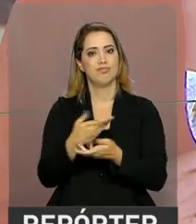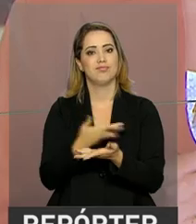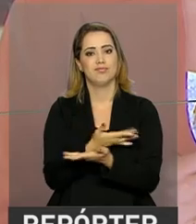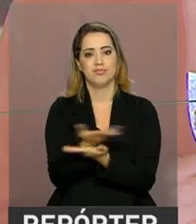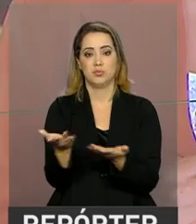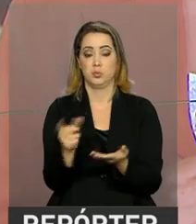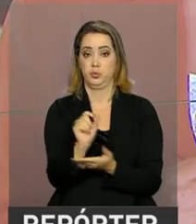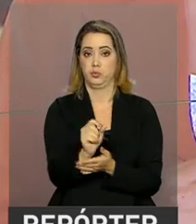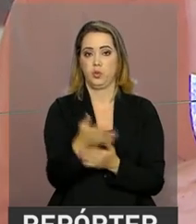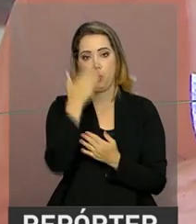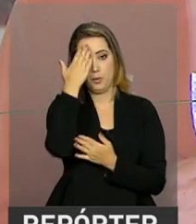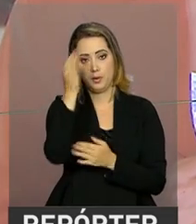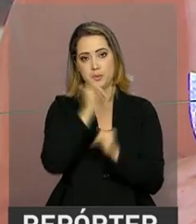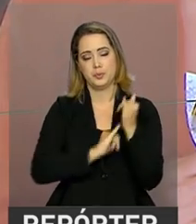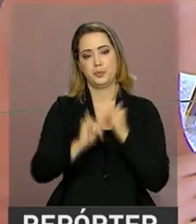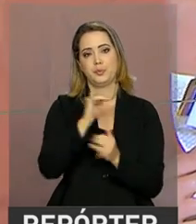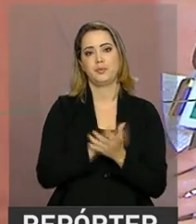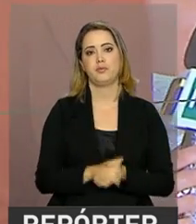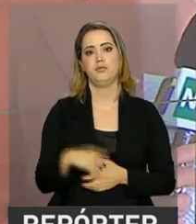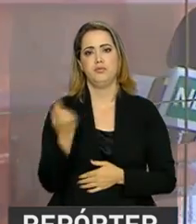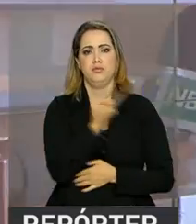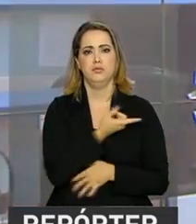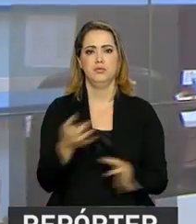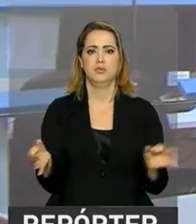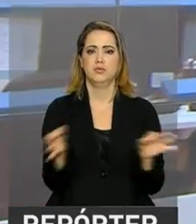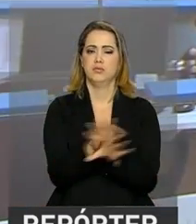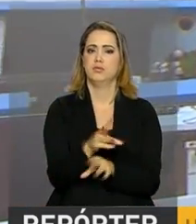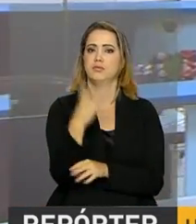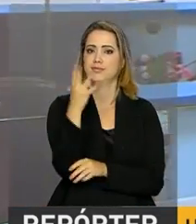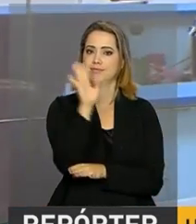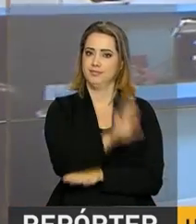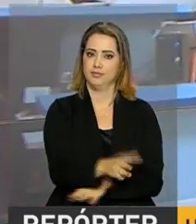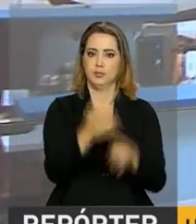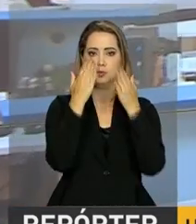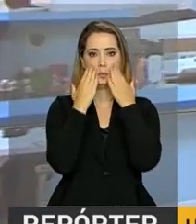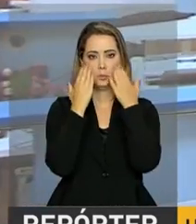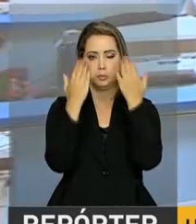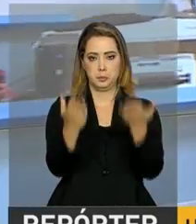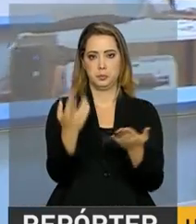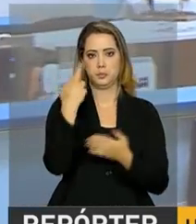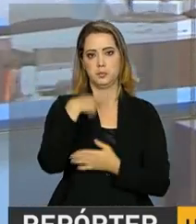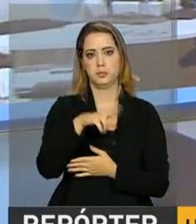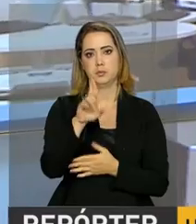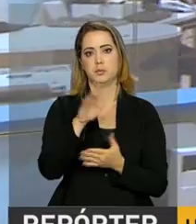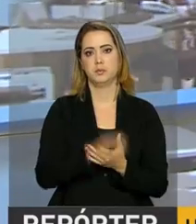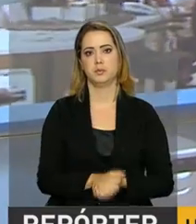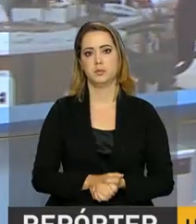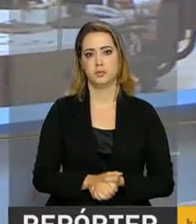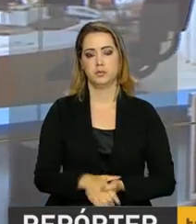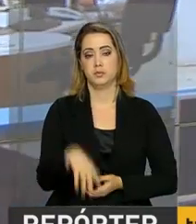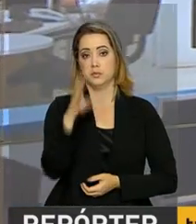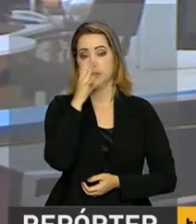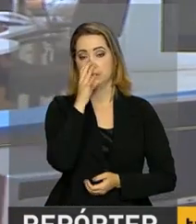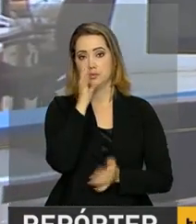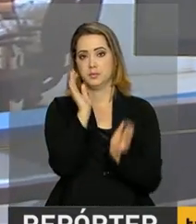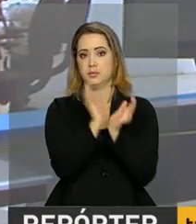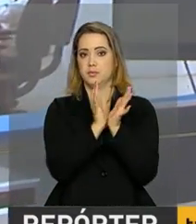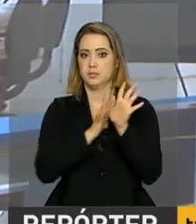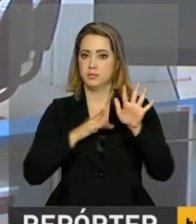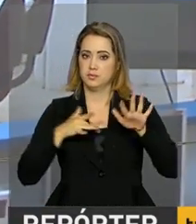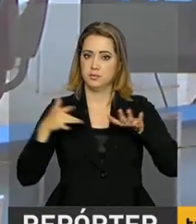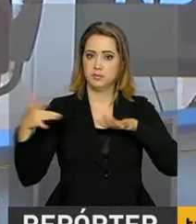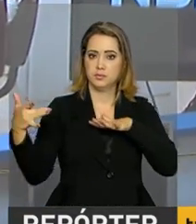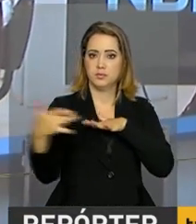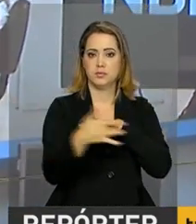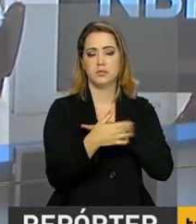suas informações. E nós ficamos por aqui. Voltamos às 15h na próxima edição do Repórter NBR. Acompanhe as novidades também